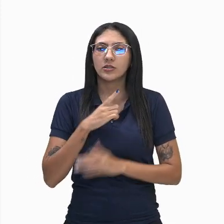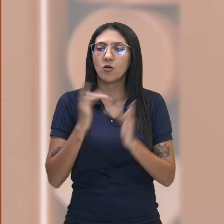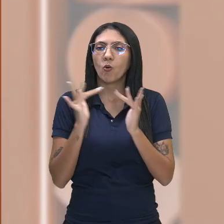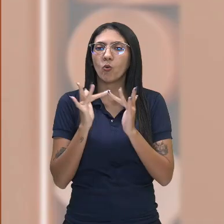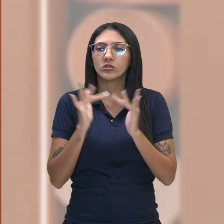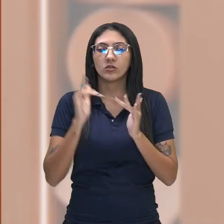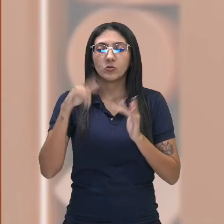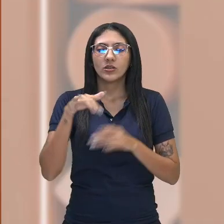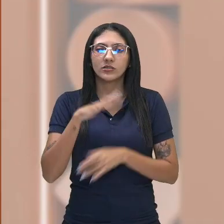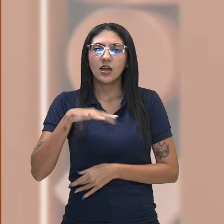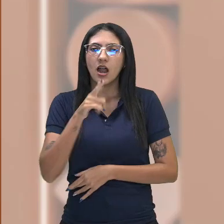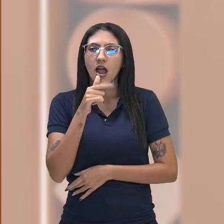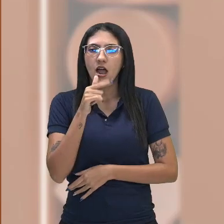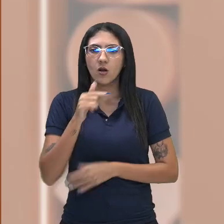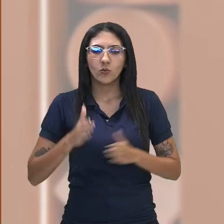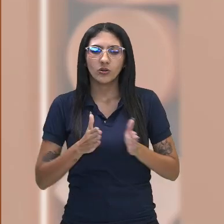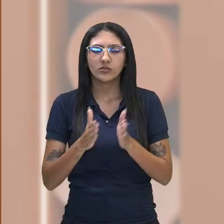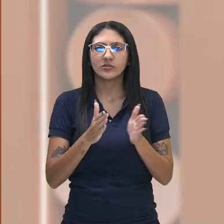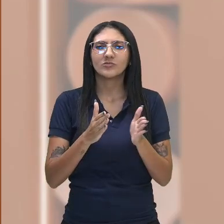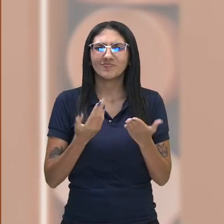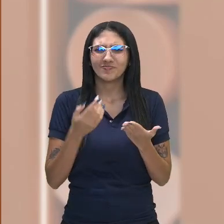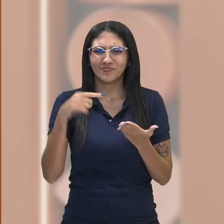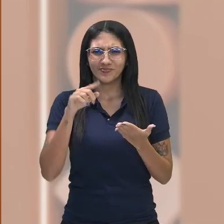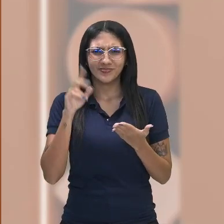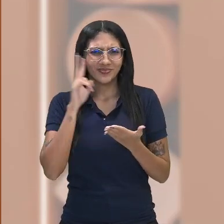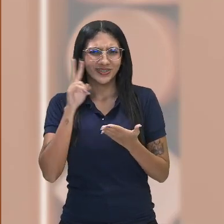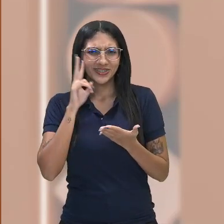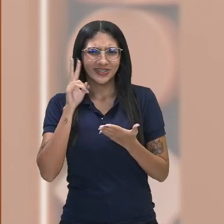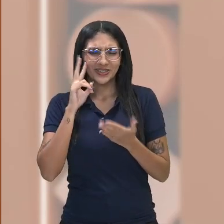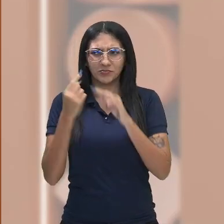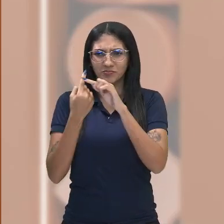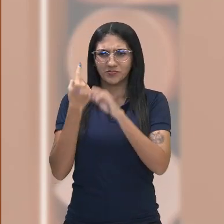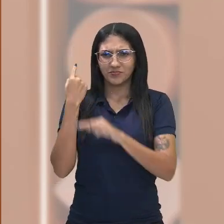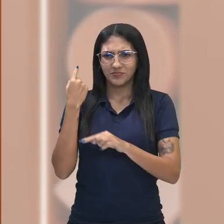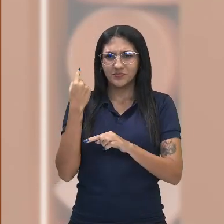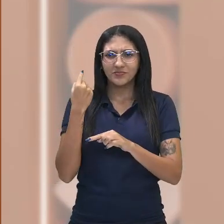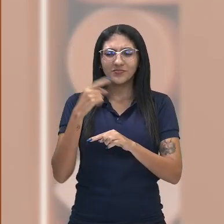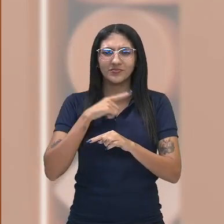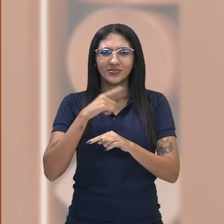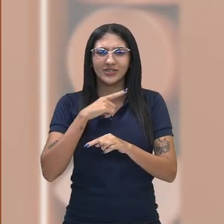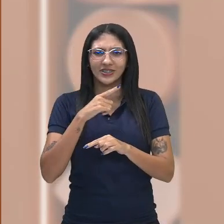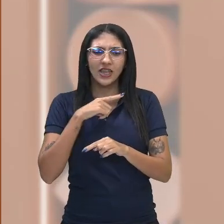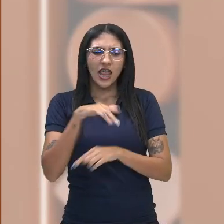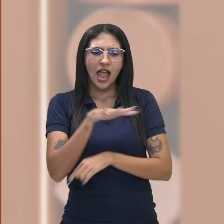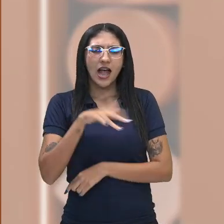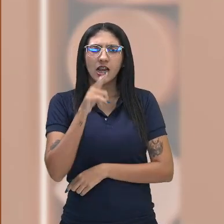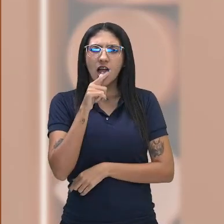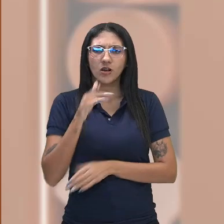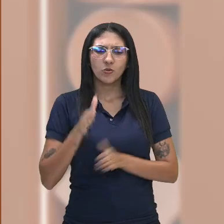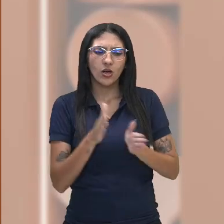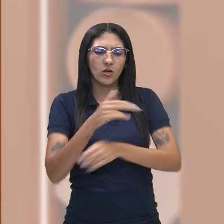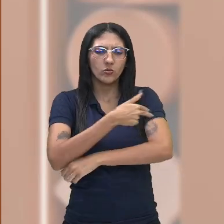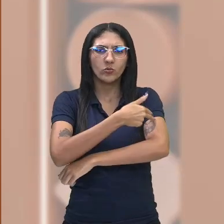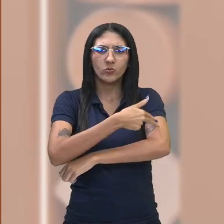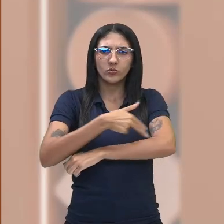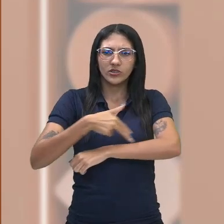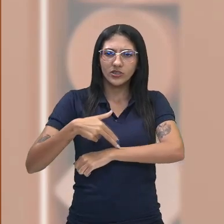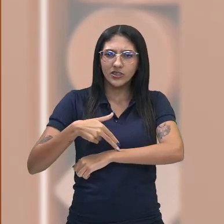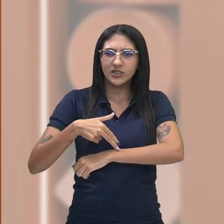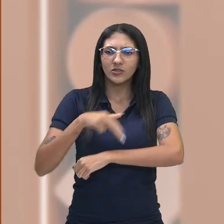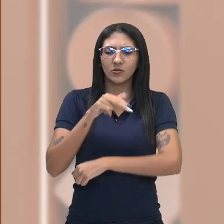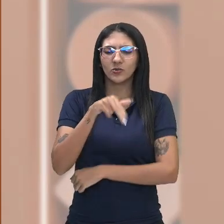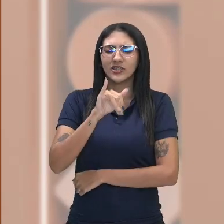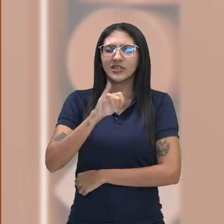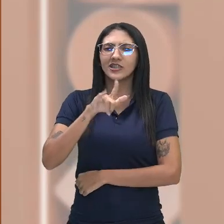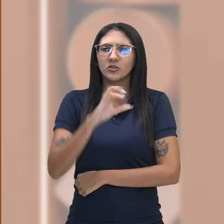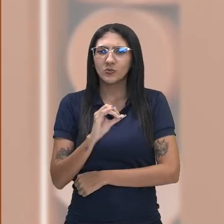rios? Como, por exemplo, na Mesopotâmia, a gente tem os rios Tigre e Eufrates, no Nilo. A gente tem ali, né,